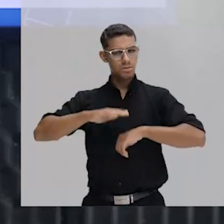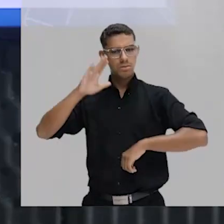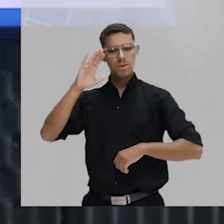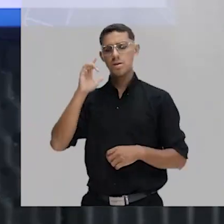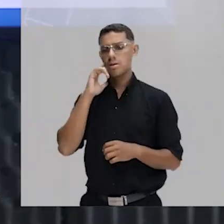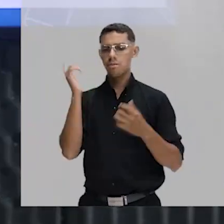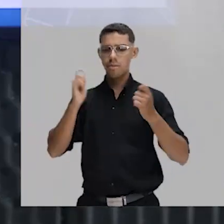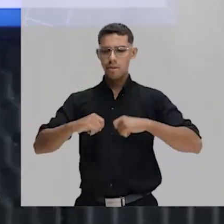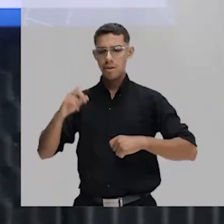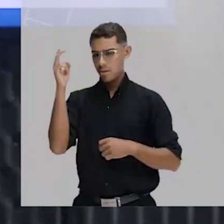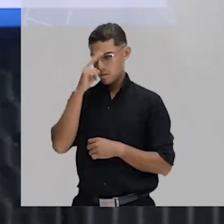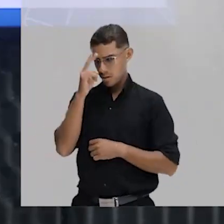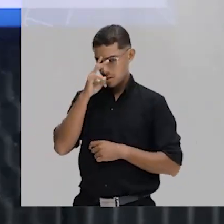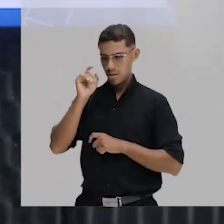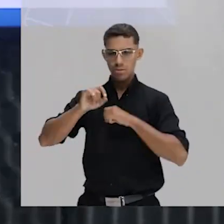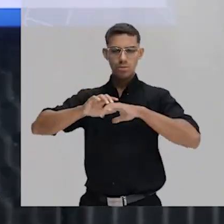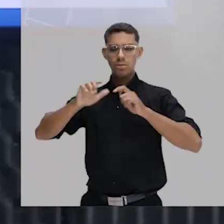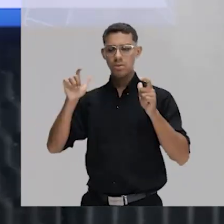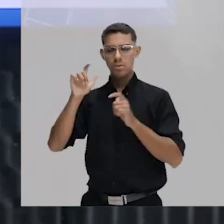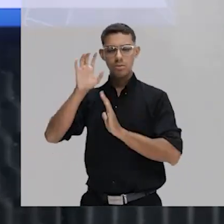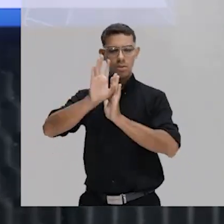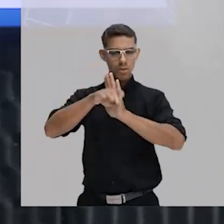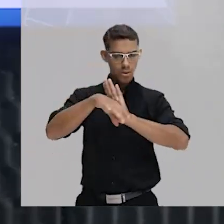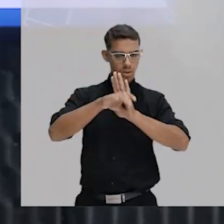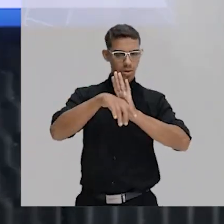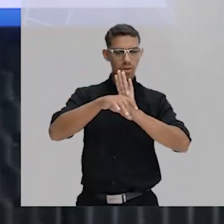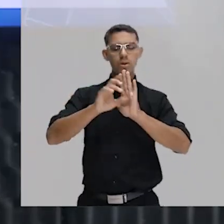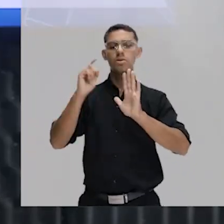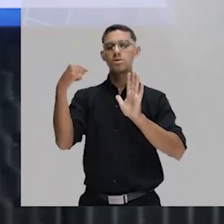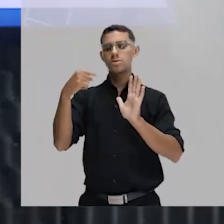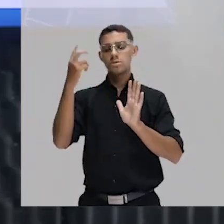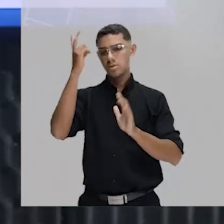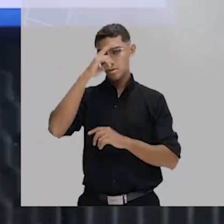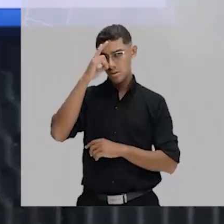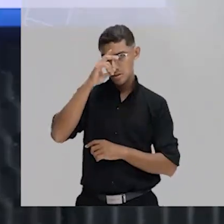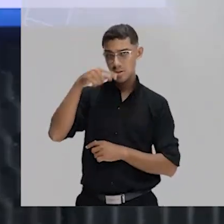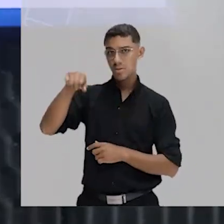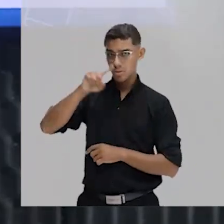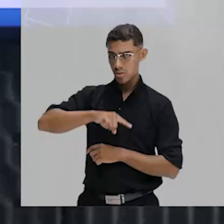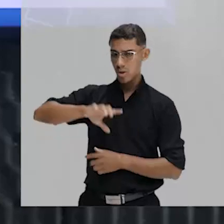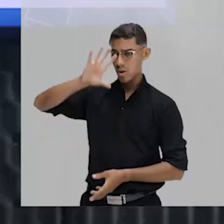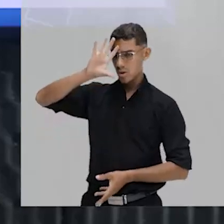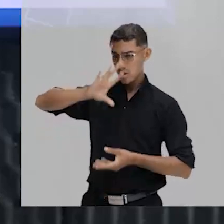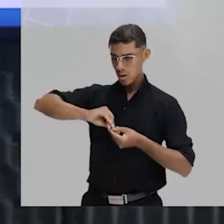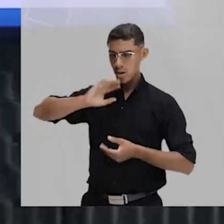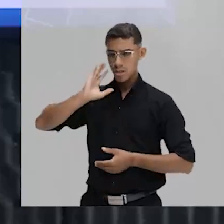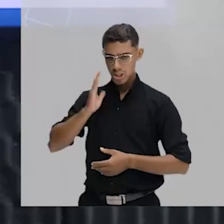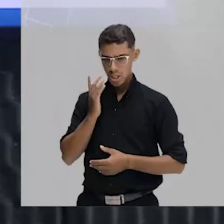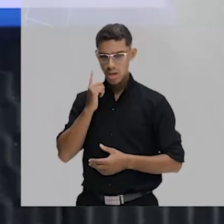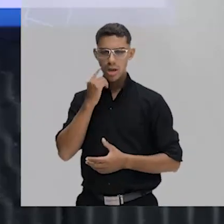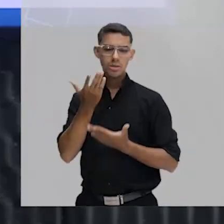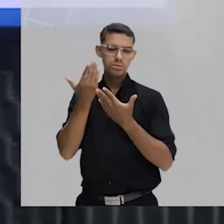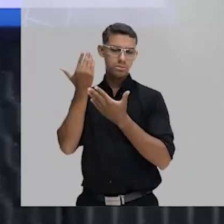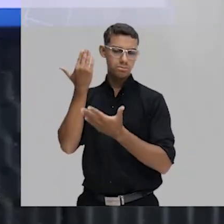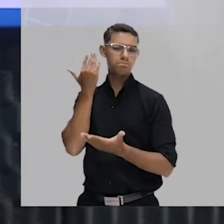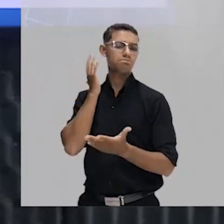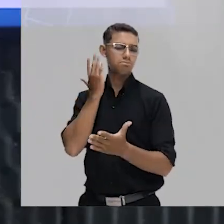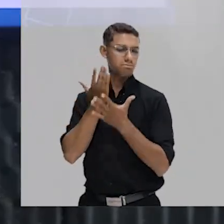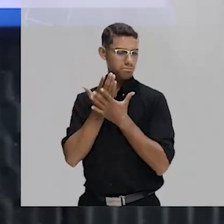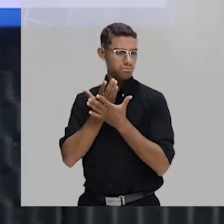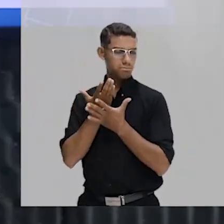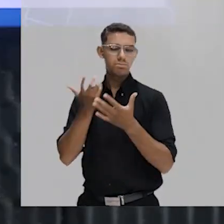avançado. Né? Então, vamos relembrar aqui o conceito de artigo, relembrar, porque certamente vocês já viram esse conteúdo. Né? Então,